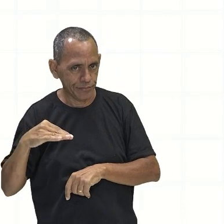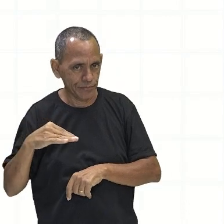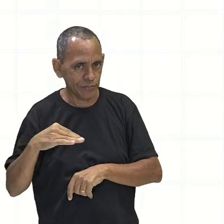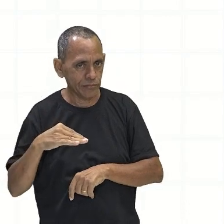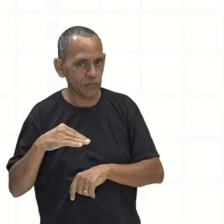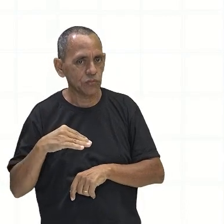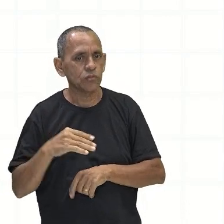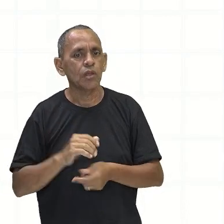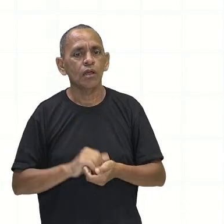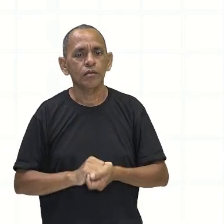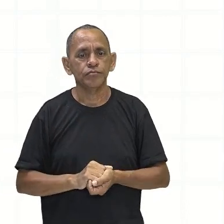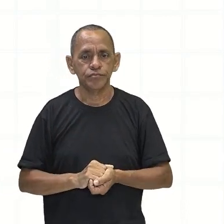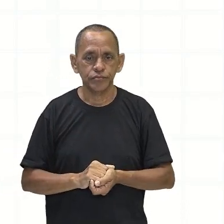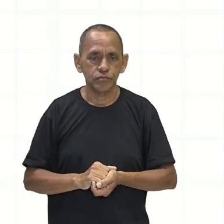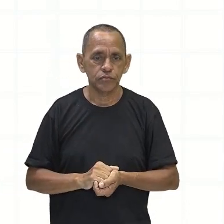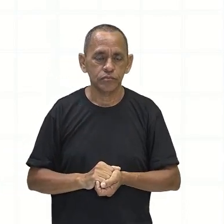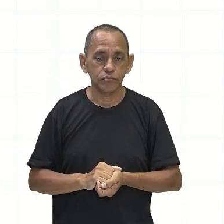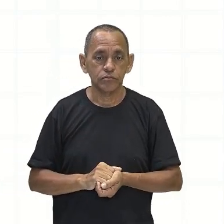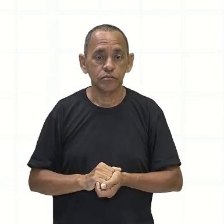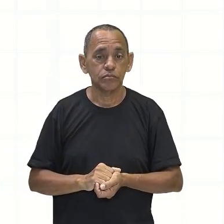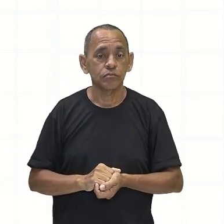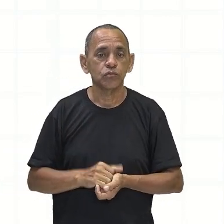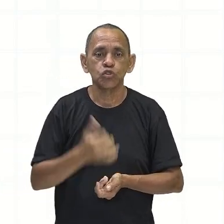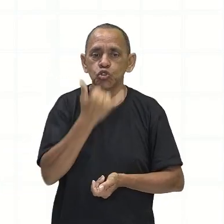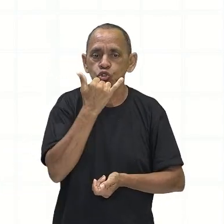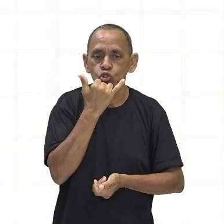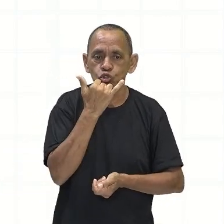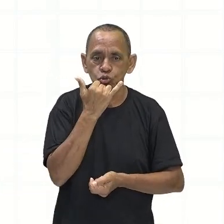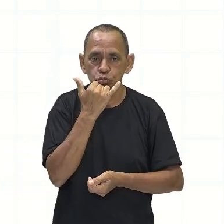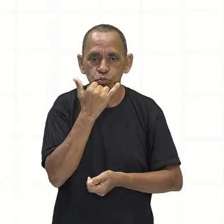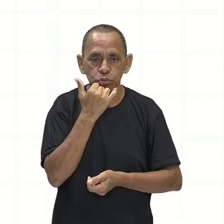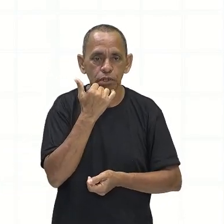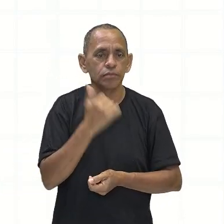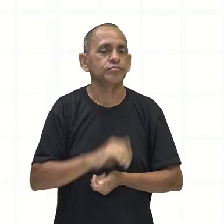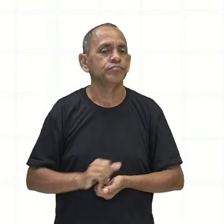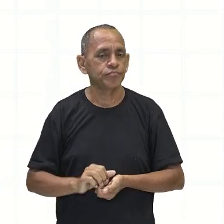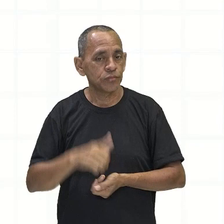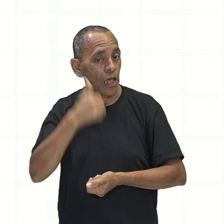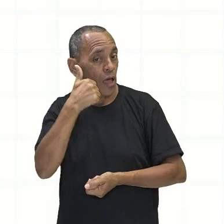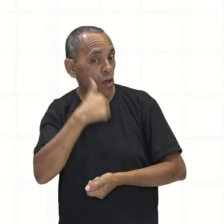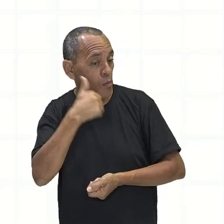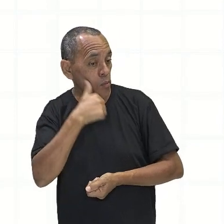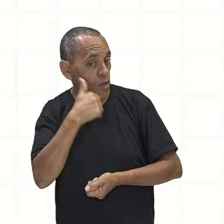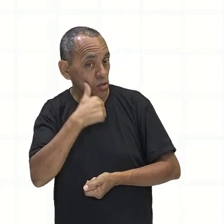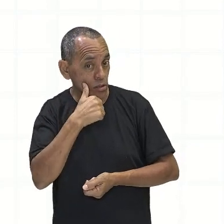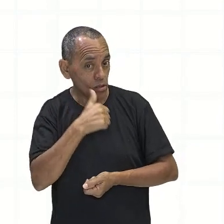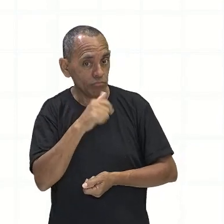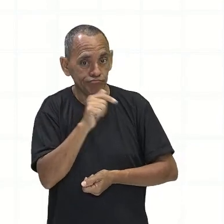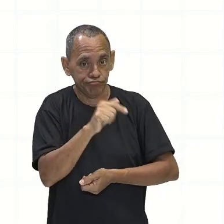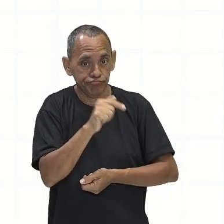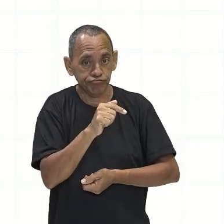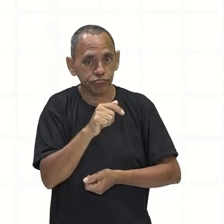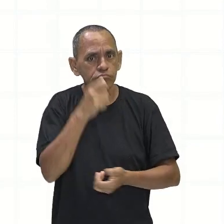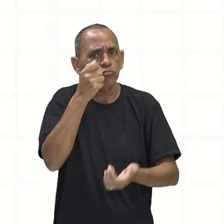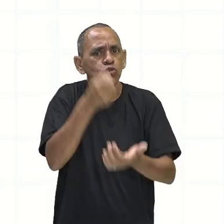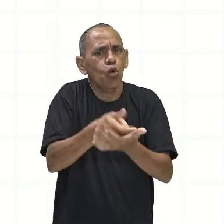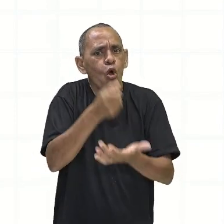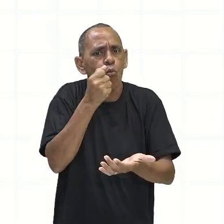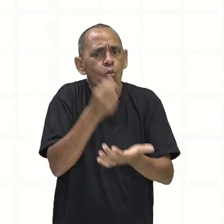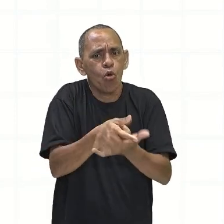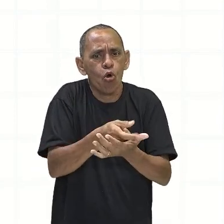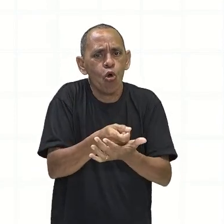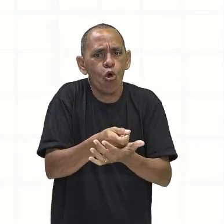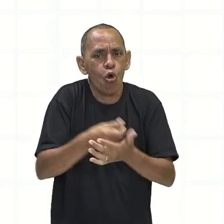de feminino, não é isso? E blusa é o nome de uma vestimenta, é um substantivo também. Muito